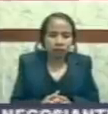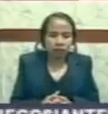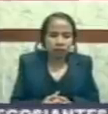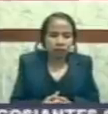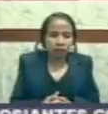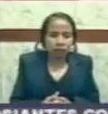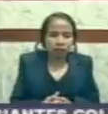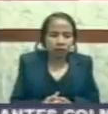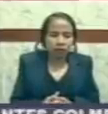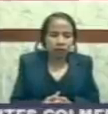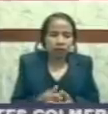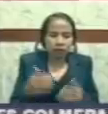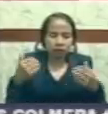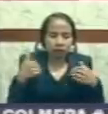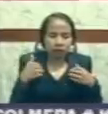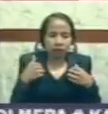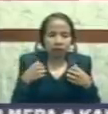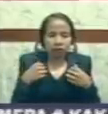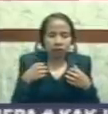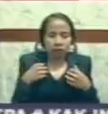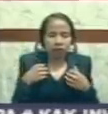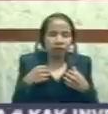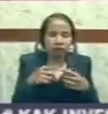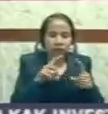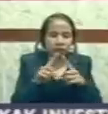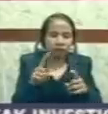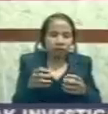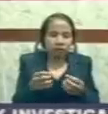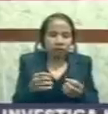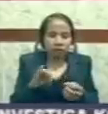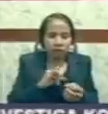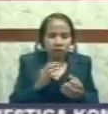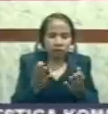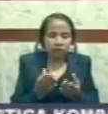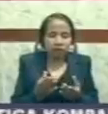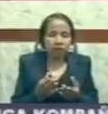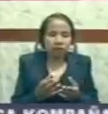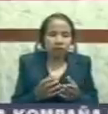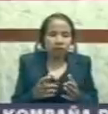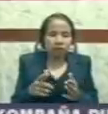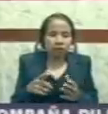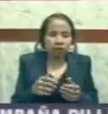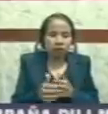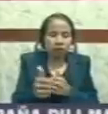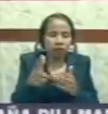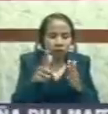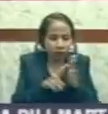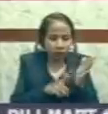5. Se ia inscrição barak, agora a cara cumpre, saída magoinha o